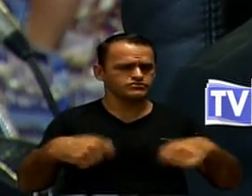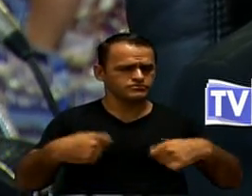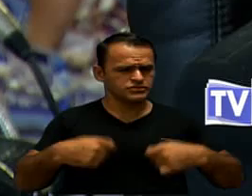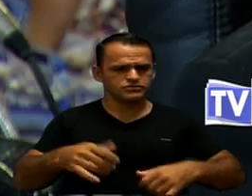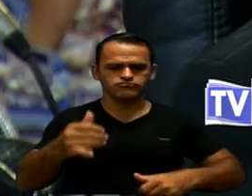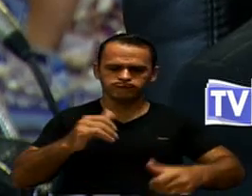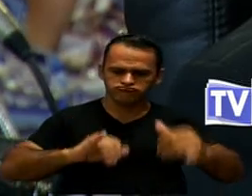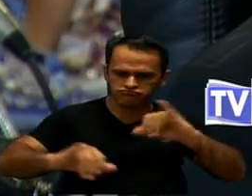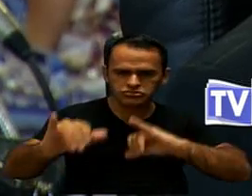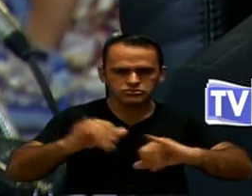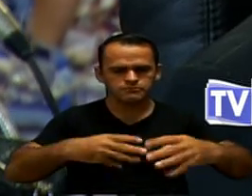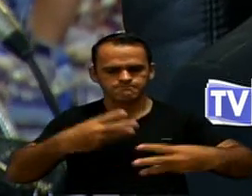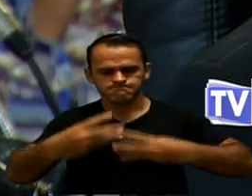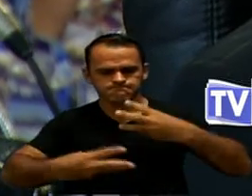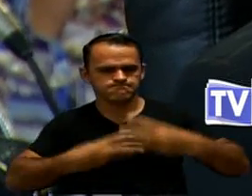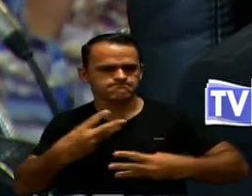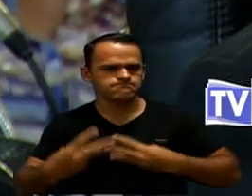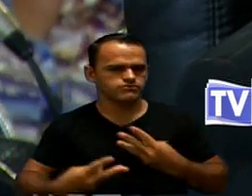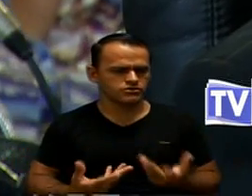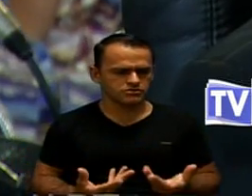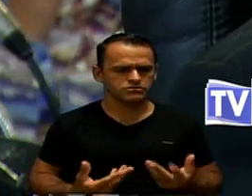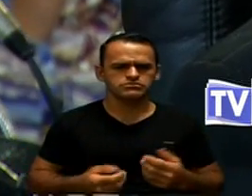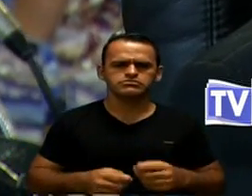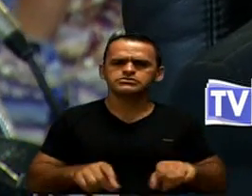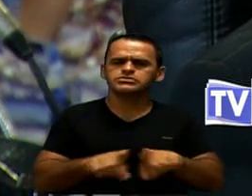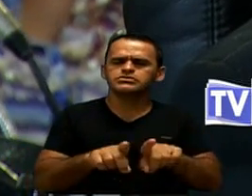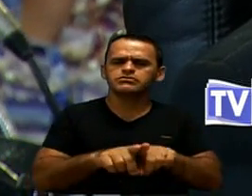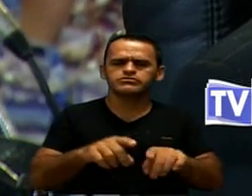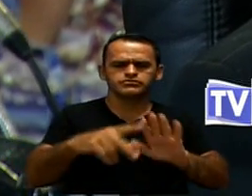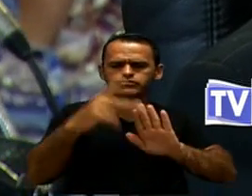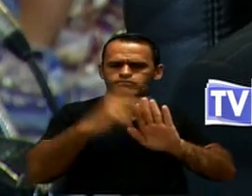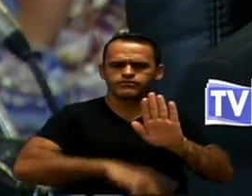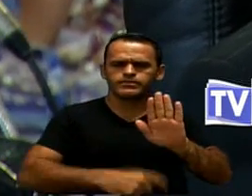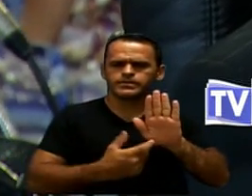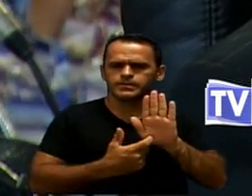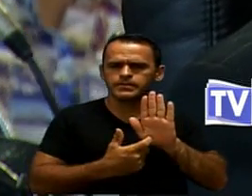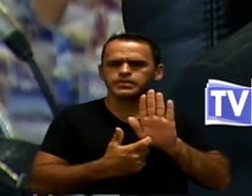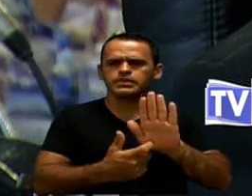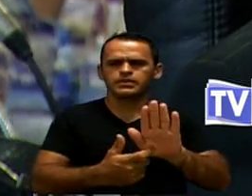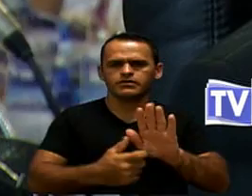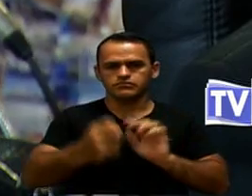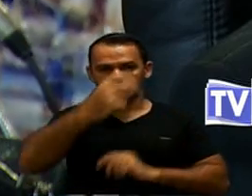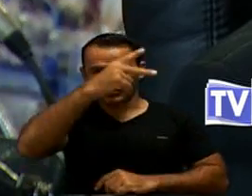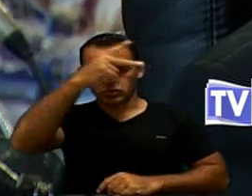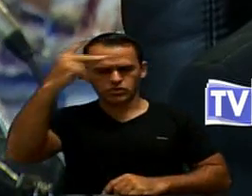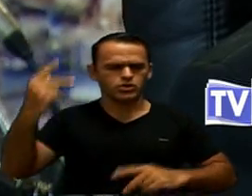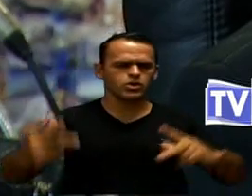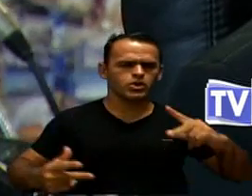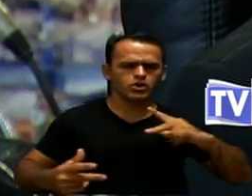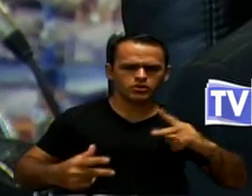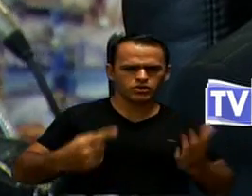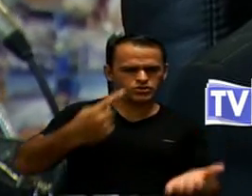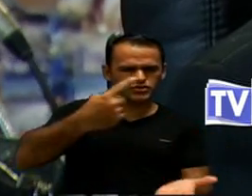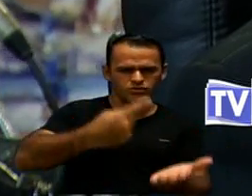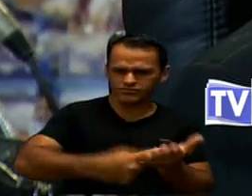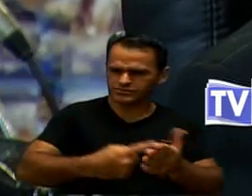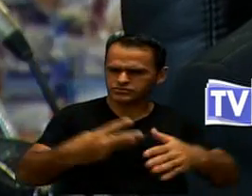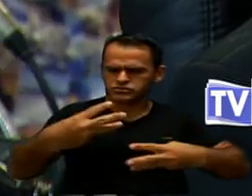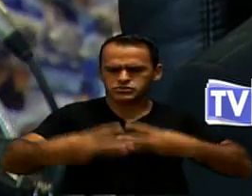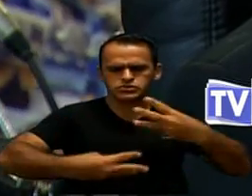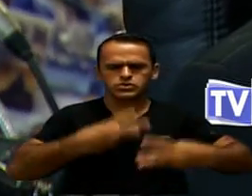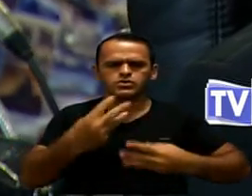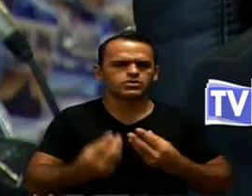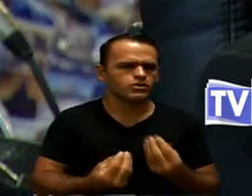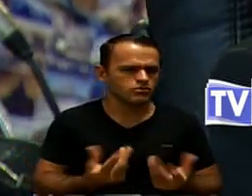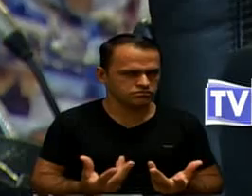saber, inclusive, como que ficou a questão da apresentação do projeto público-privado com relação aos resíduos sólidos na nossa